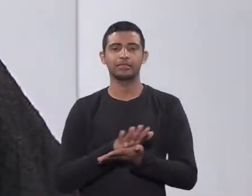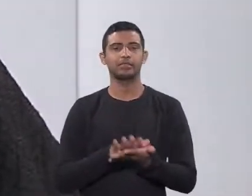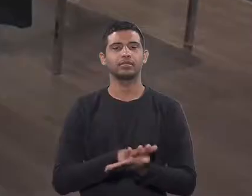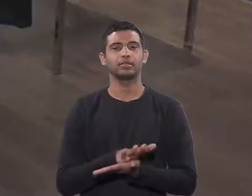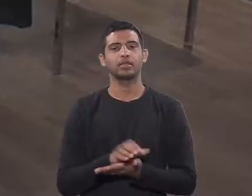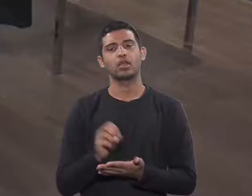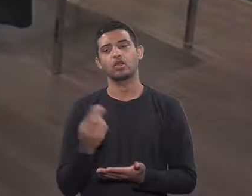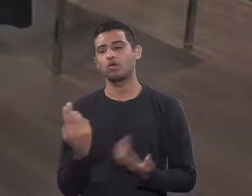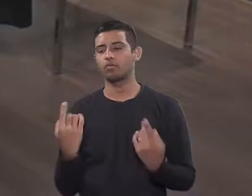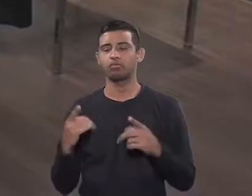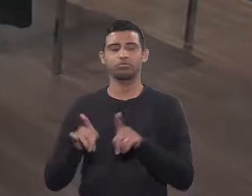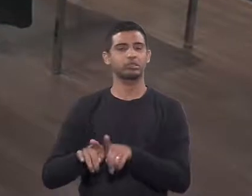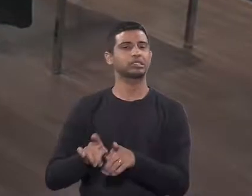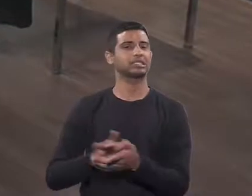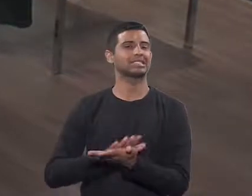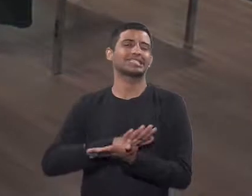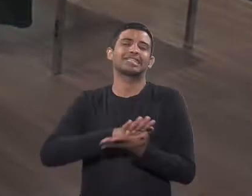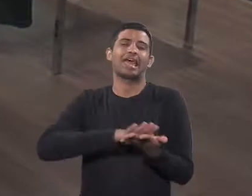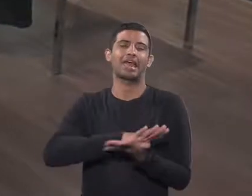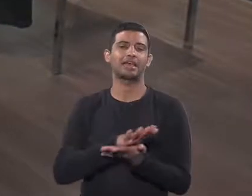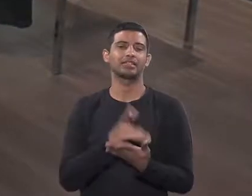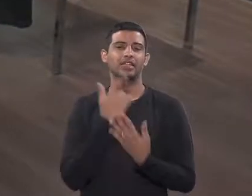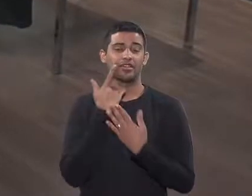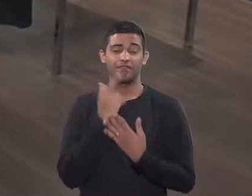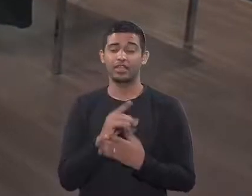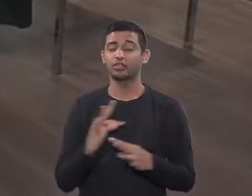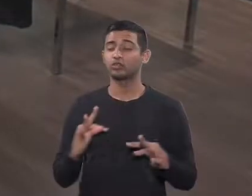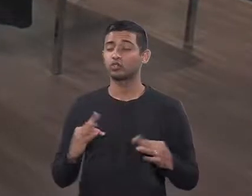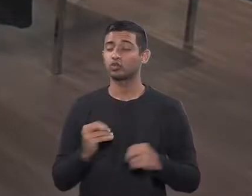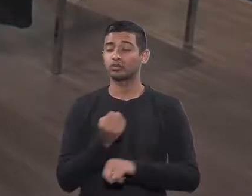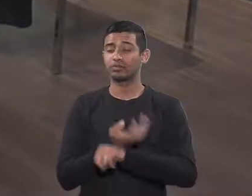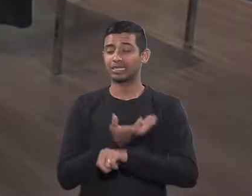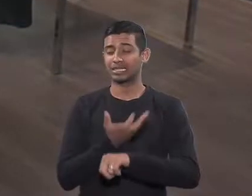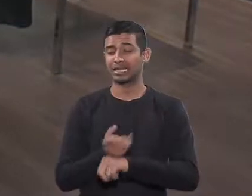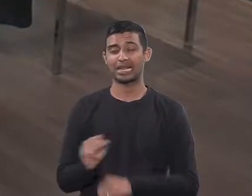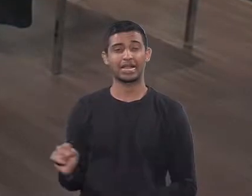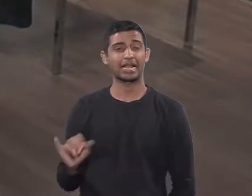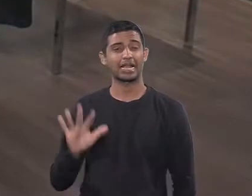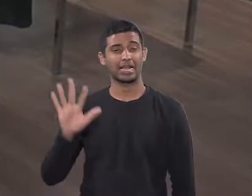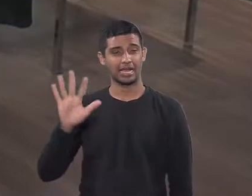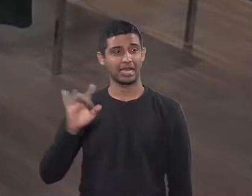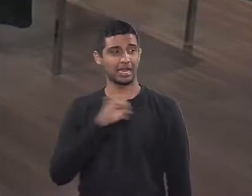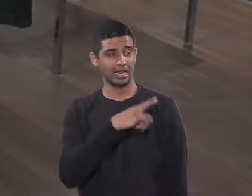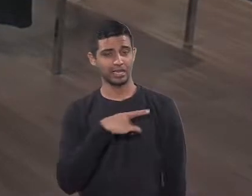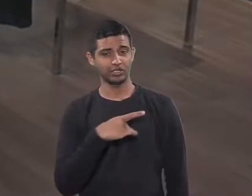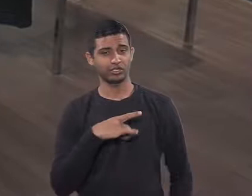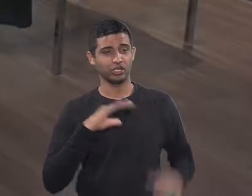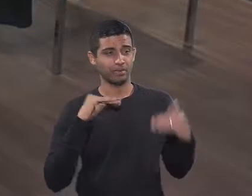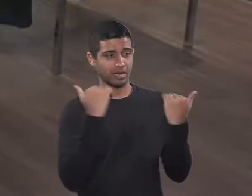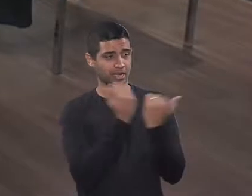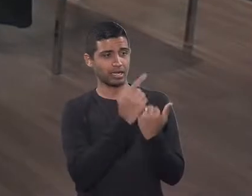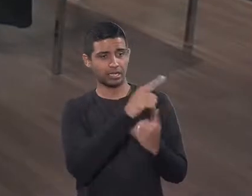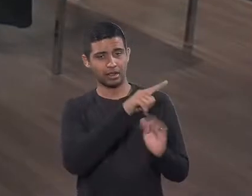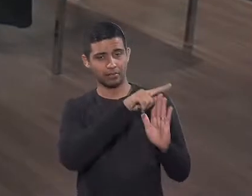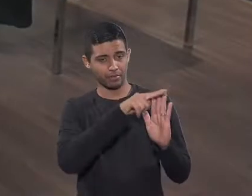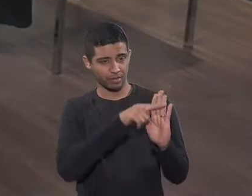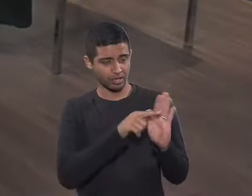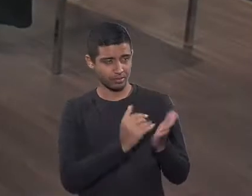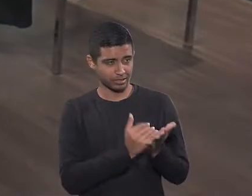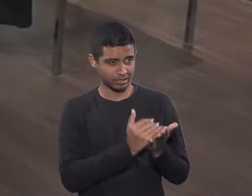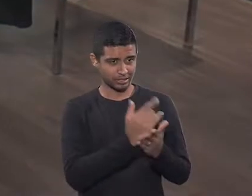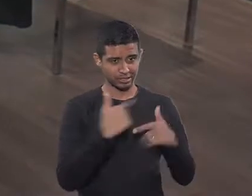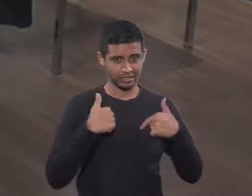temos patrocínio. Para nada, o material é caríssimo. Até o Maracanã, onde havia um programa de iniciação